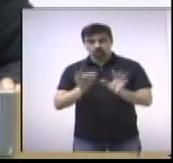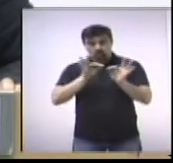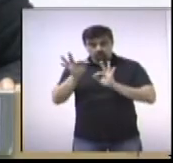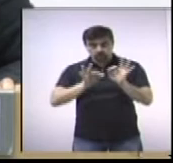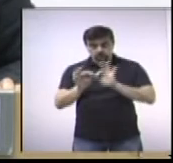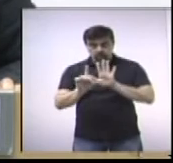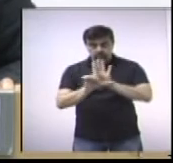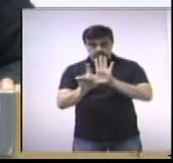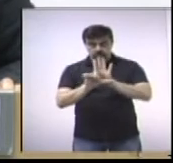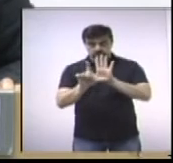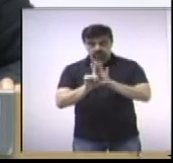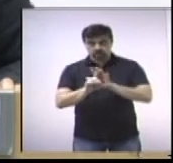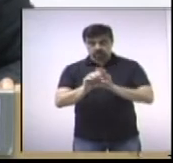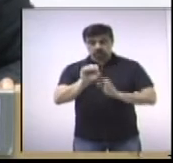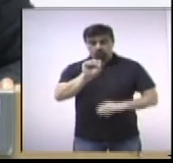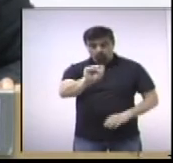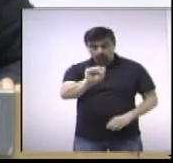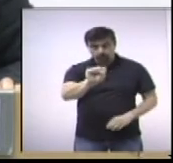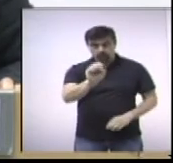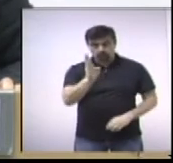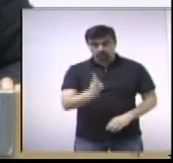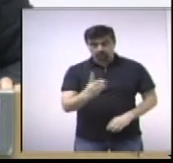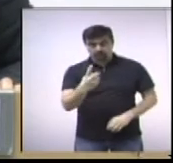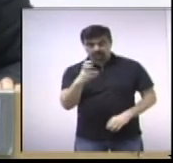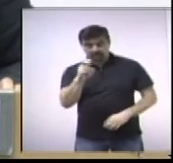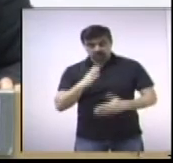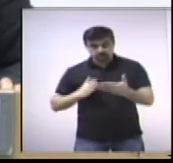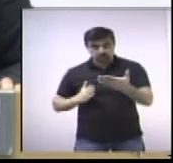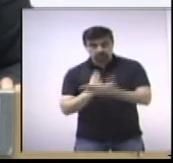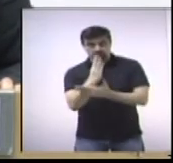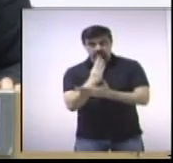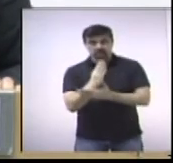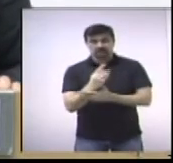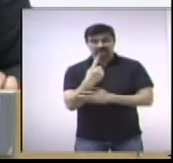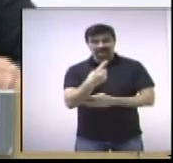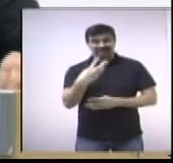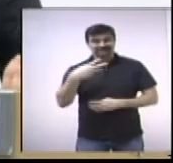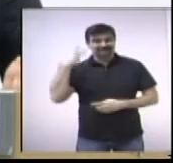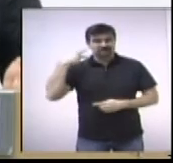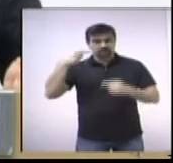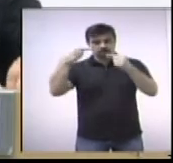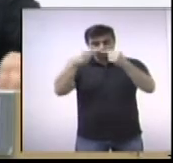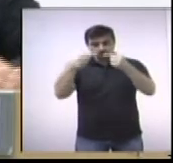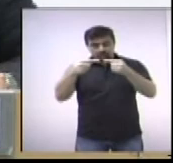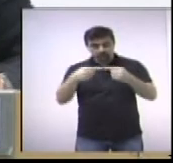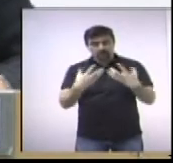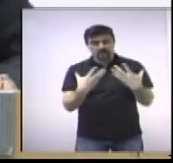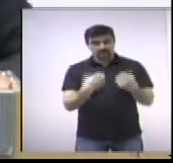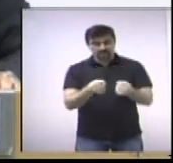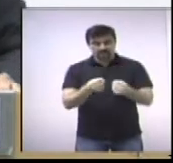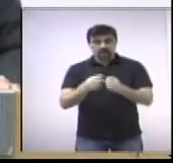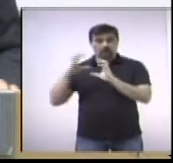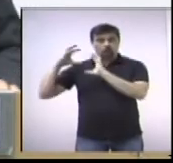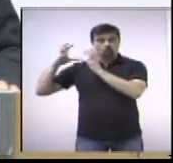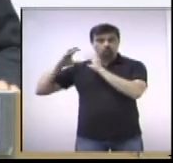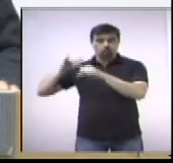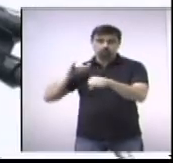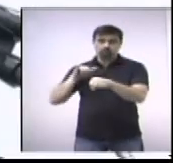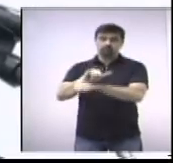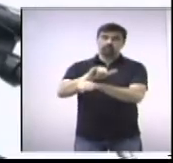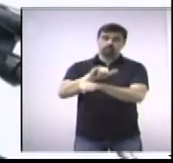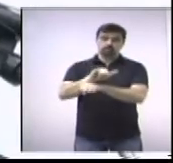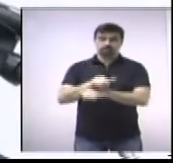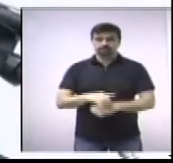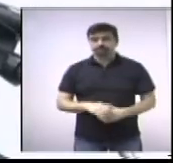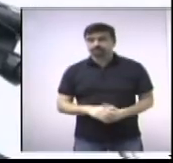Projeto de lei número 08/15 foi aprovado por 13 votos favoráveis, com a ausência do vereador Zé Coco.